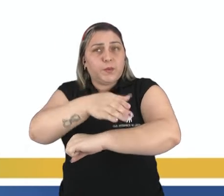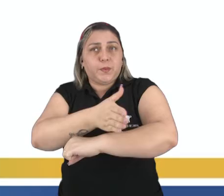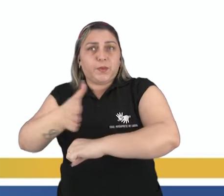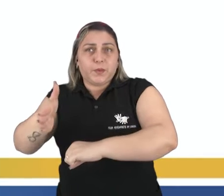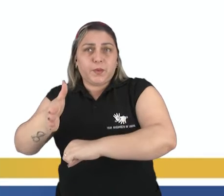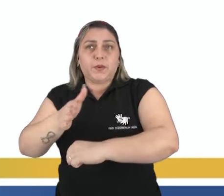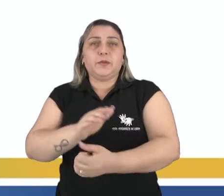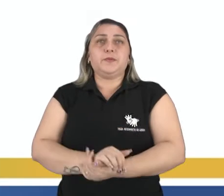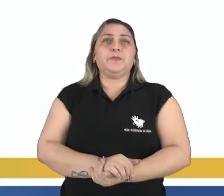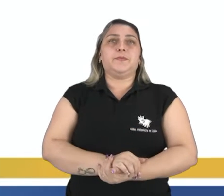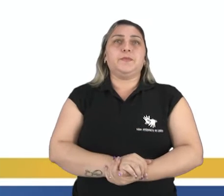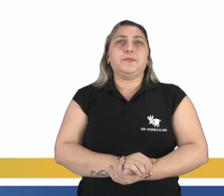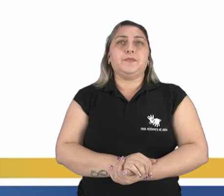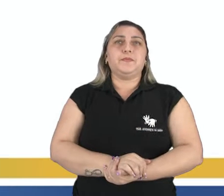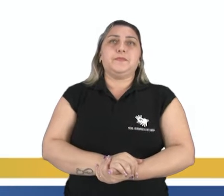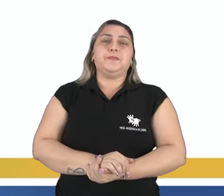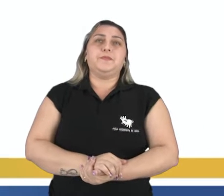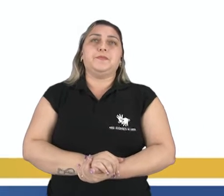bom? Dentro ali